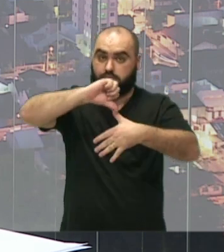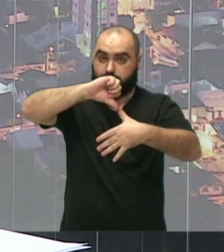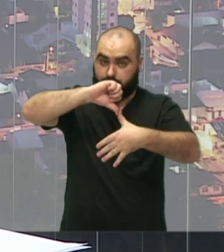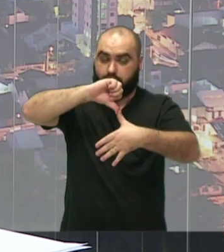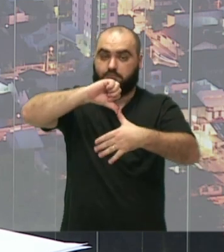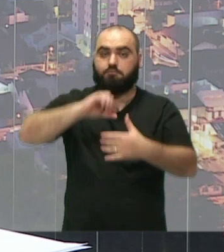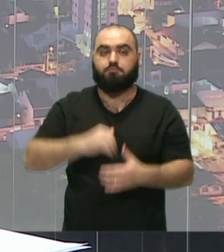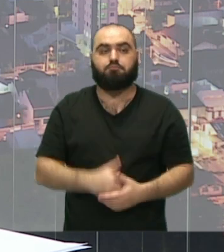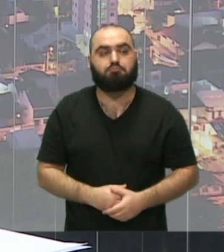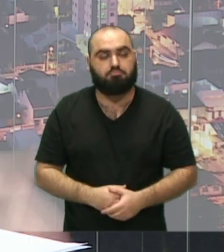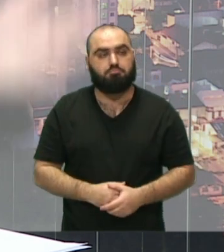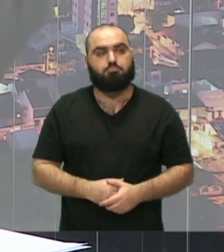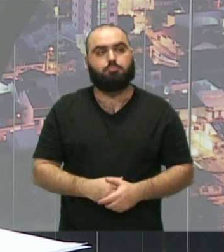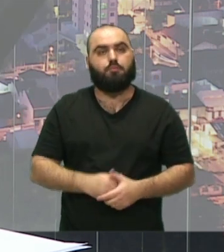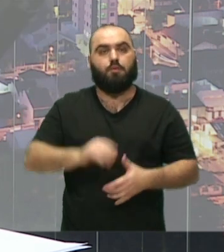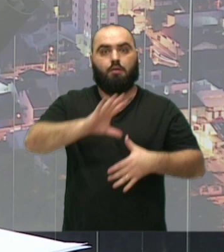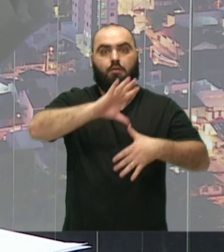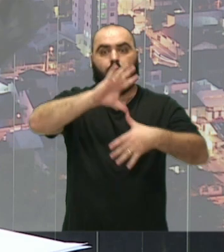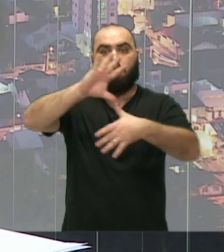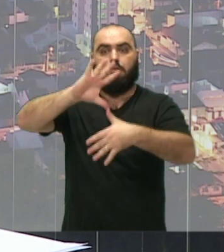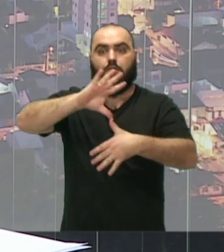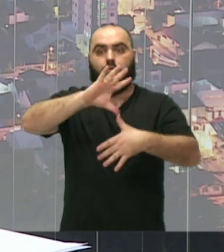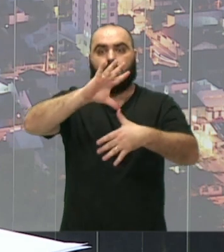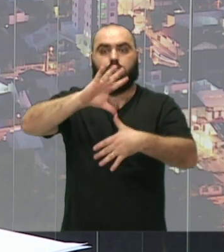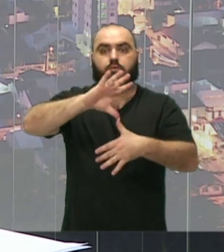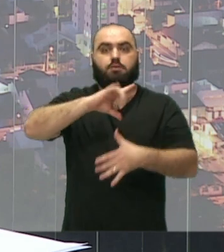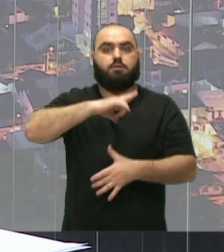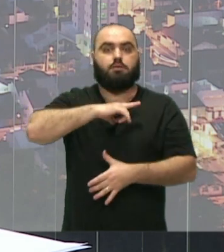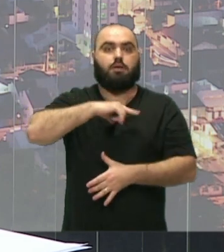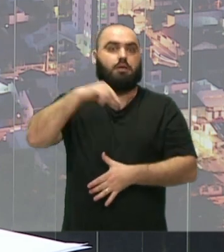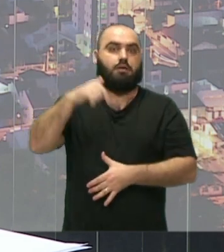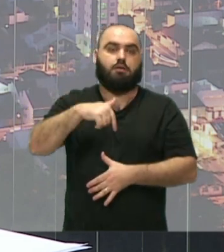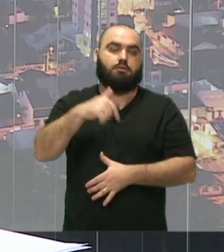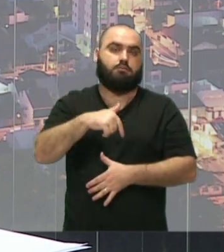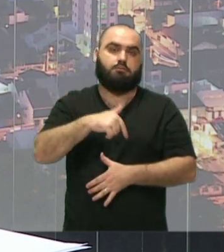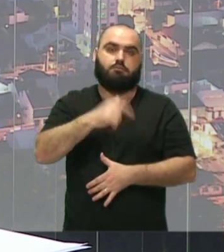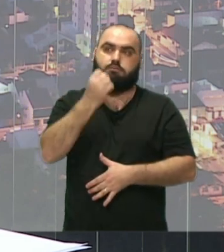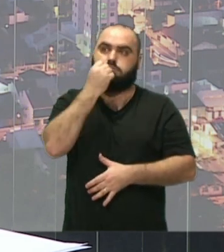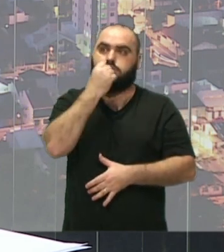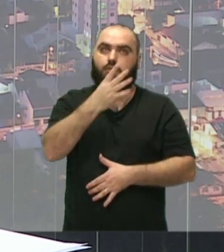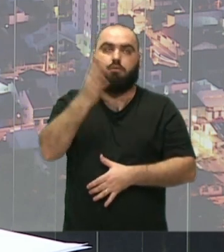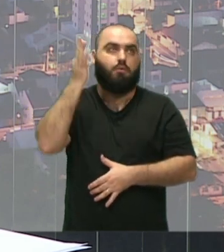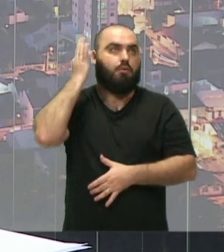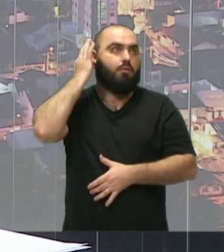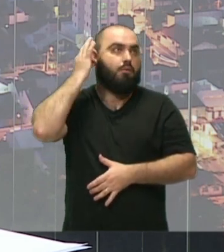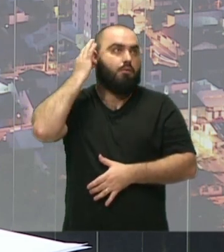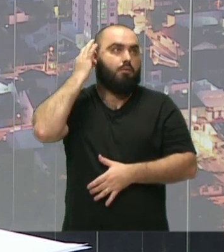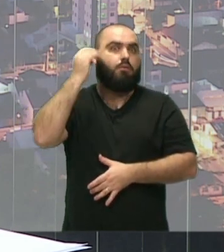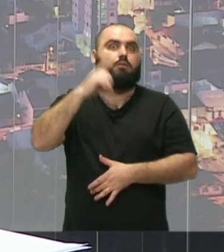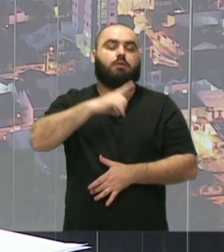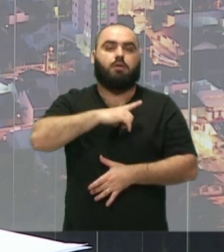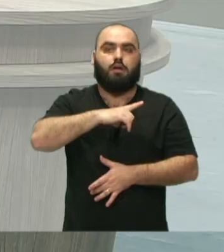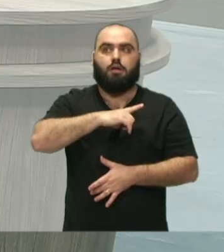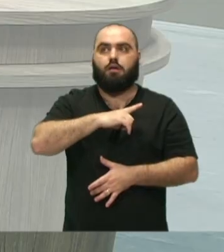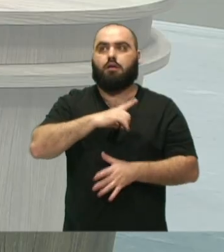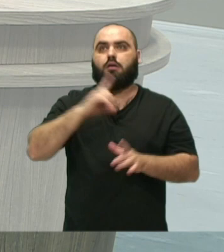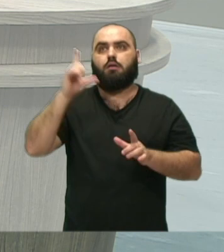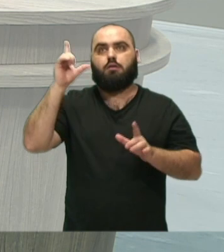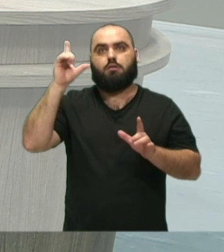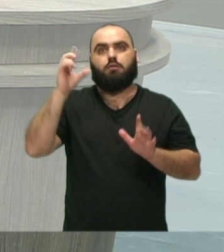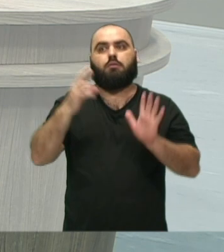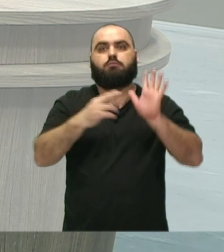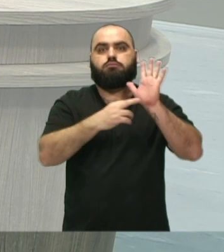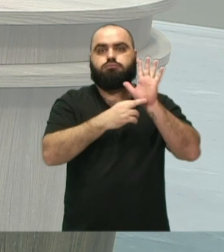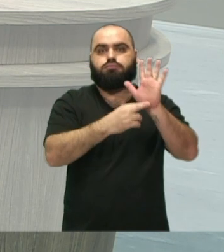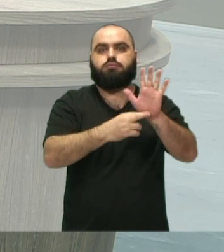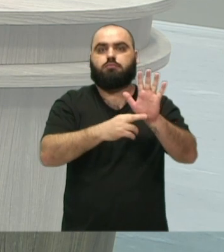nós temos aí... Ai, que bom, né? Que bom. Finalmente temos a representatividade